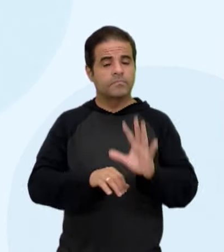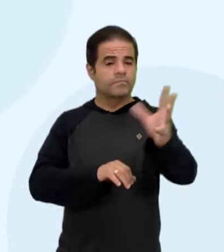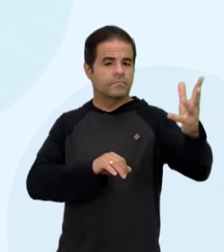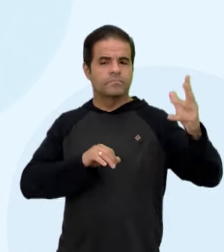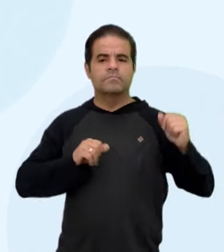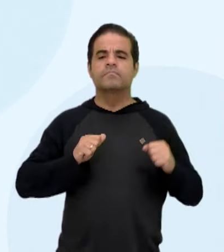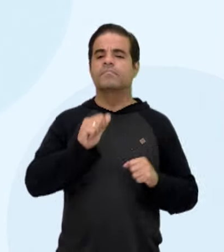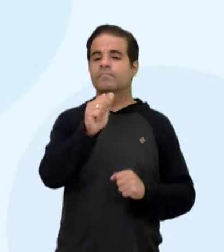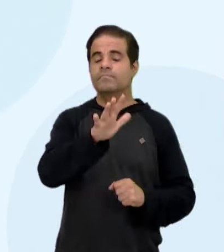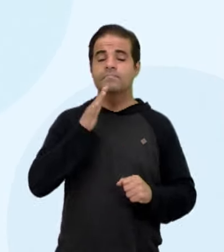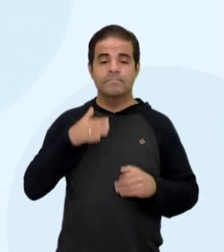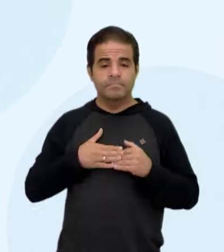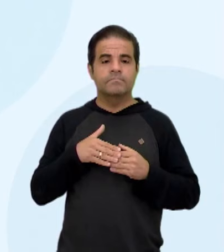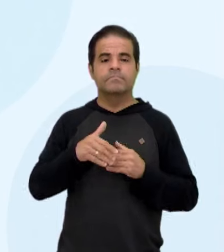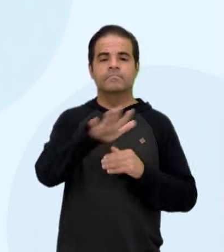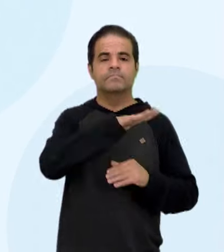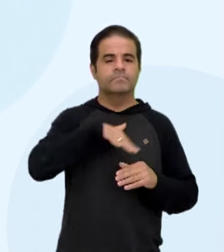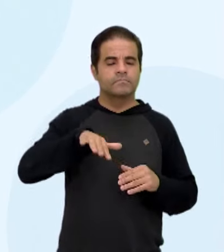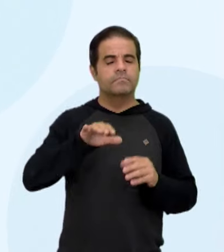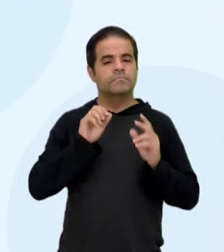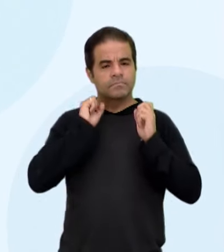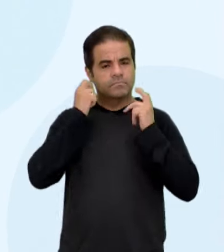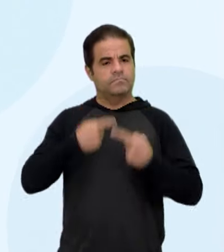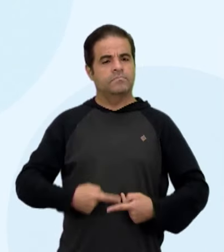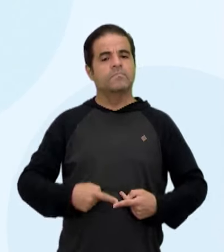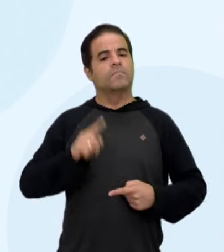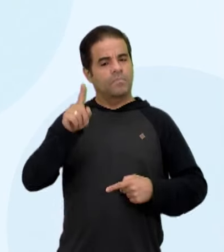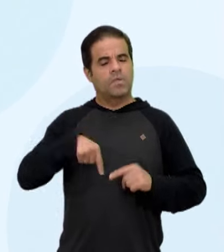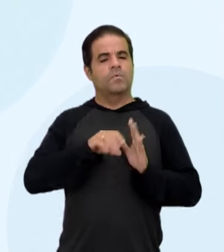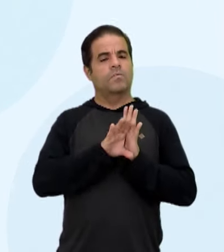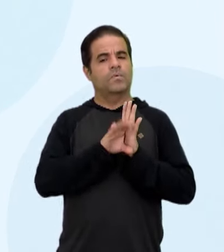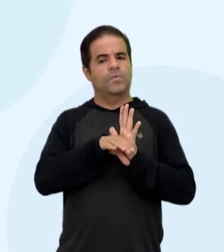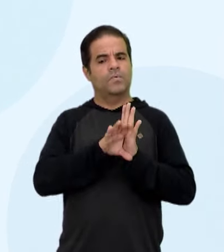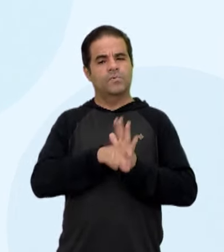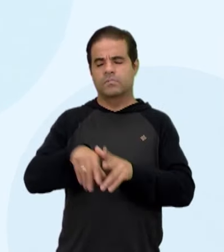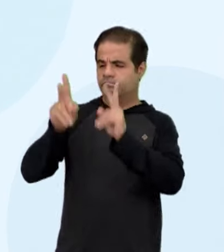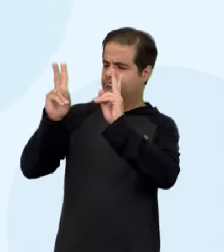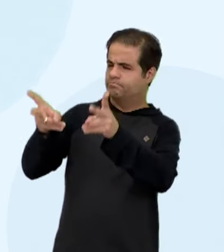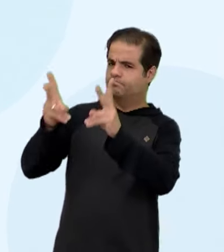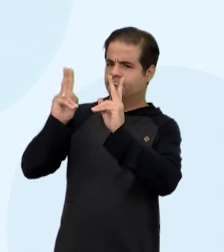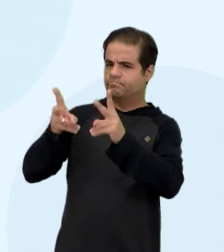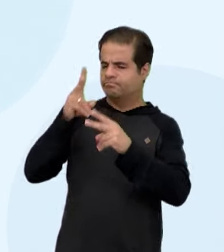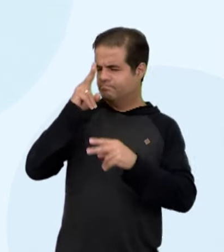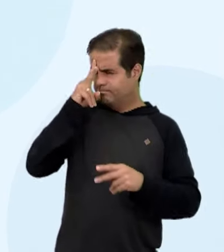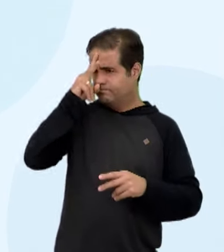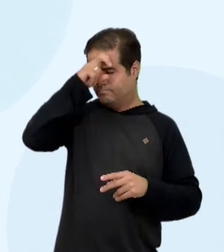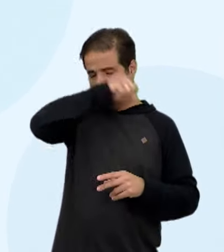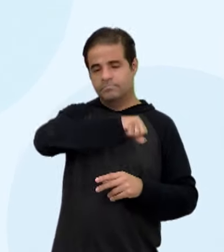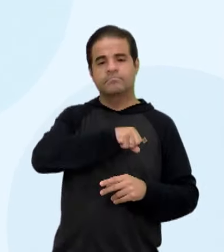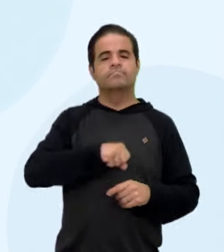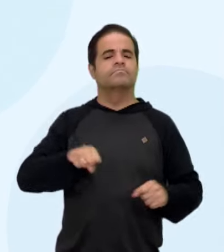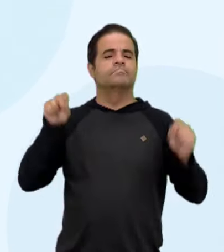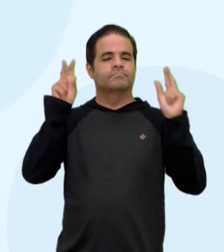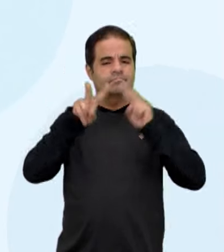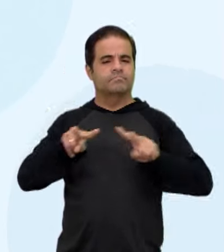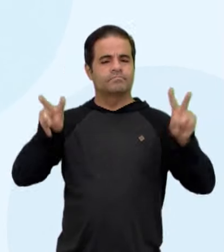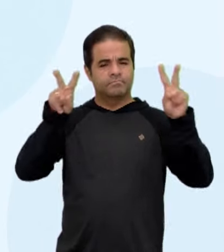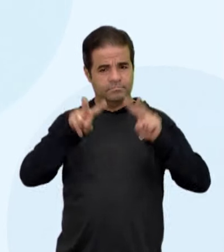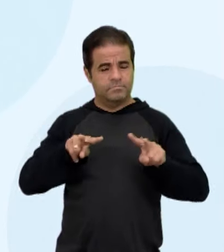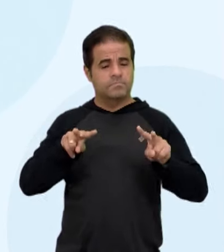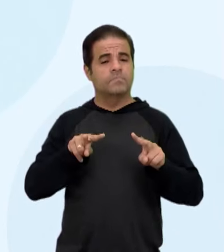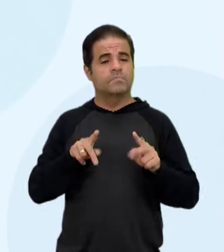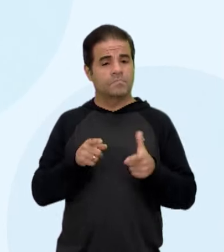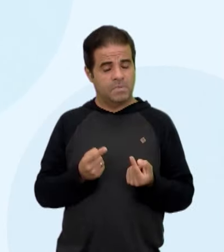naturais ou humanos. É um conceito que mantém uma forte relação com o visual, com o que você